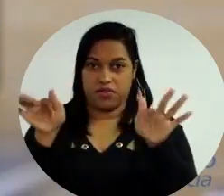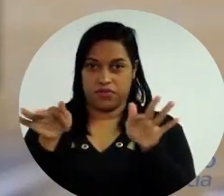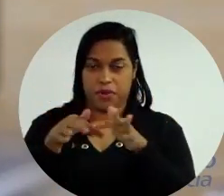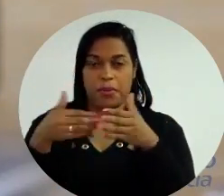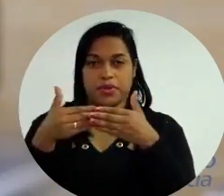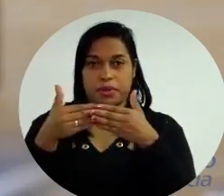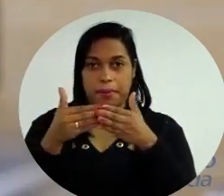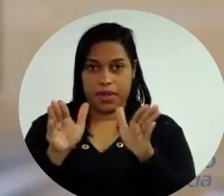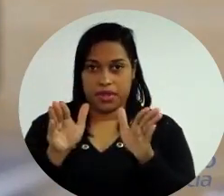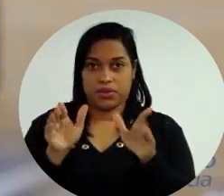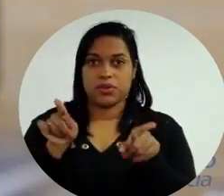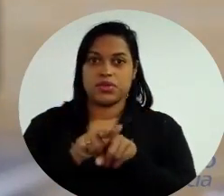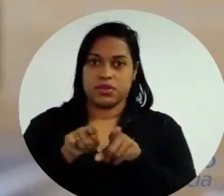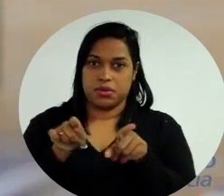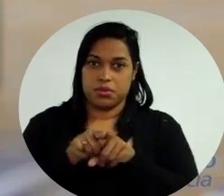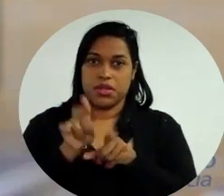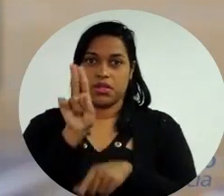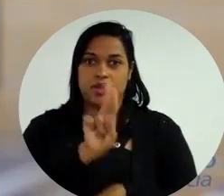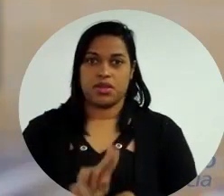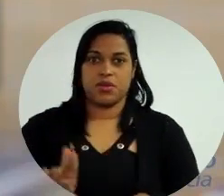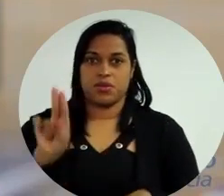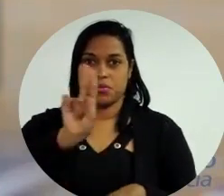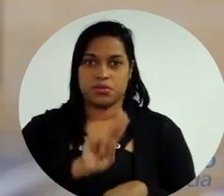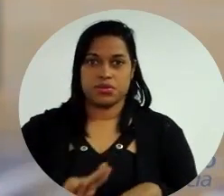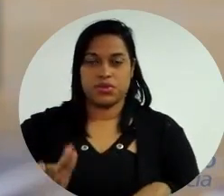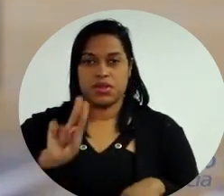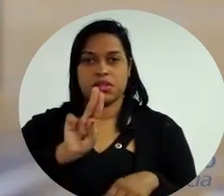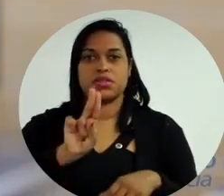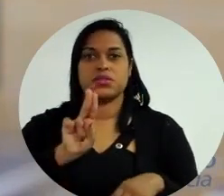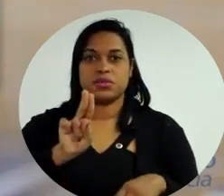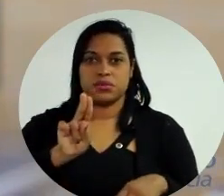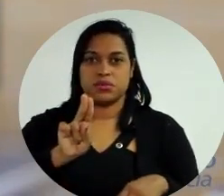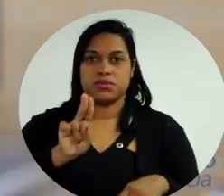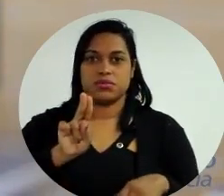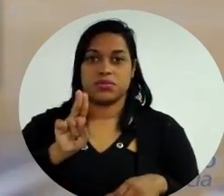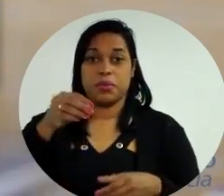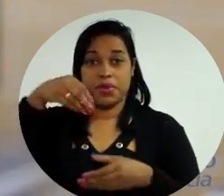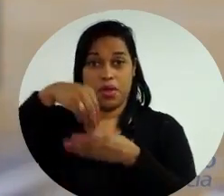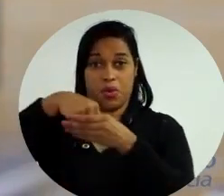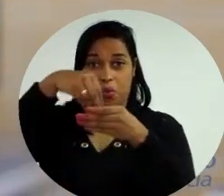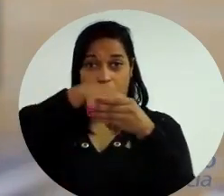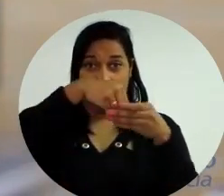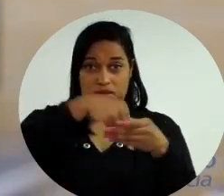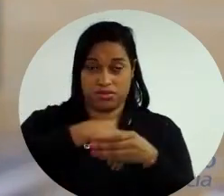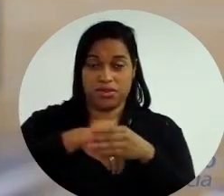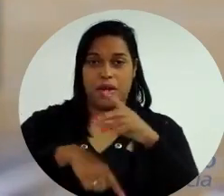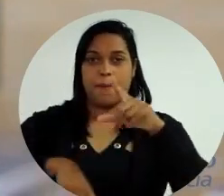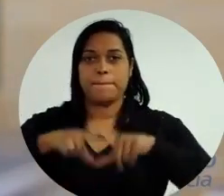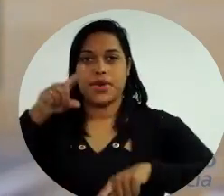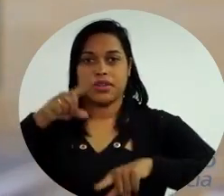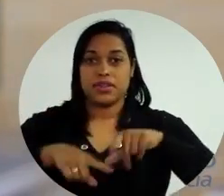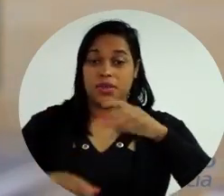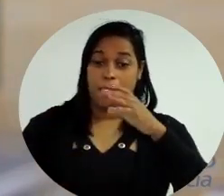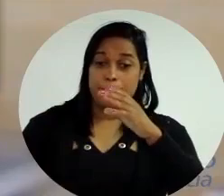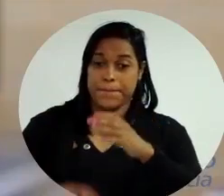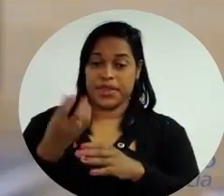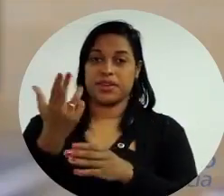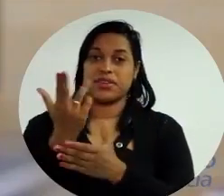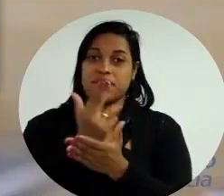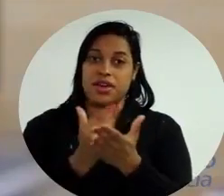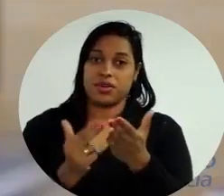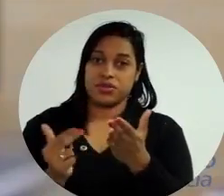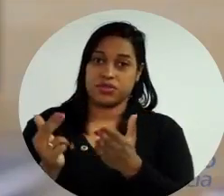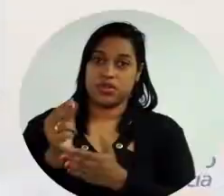formato aberto. Ele é utilizado para armazenar codificação para criar os